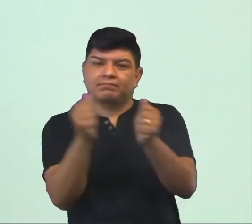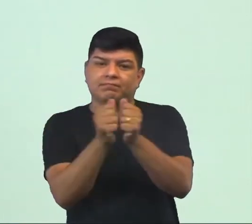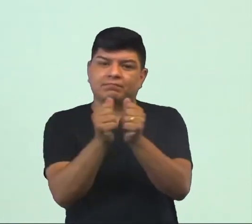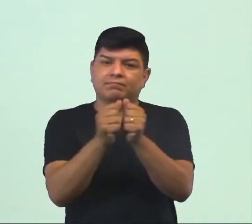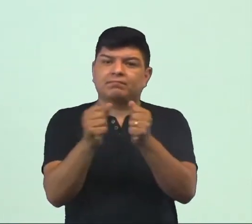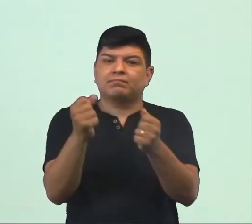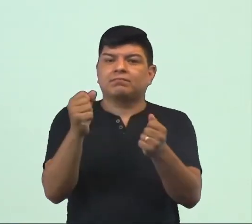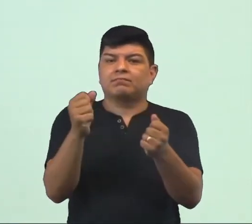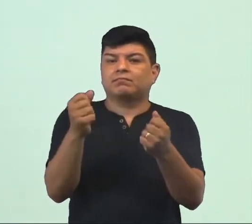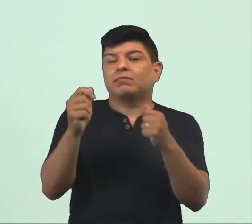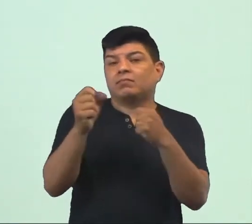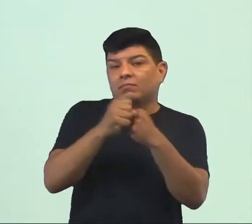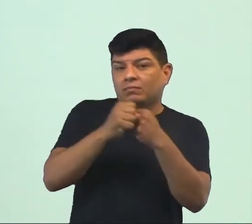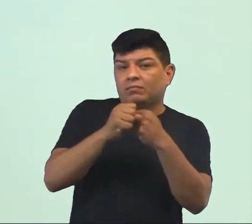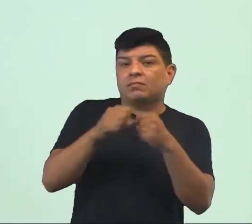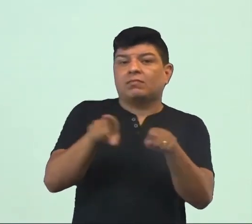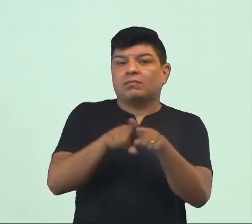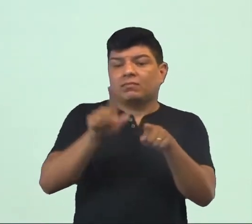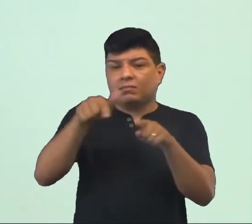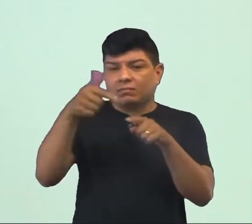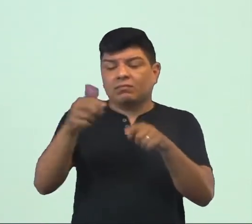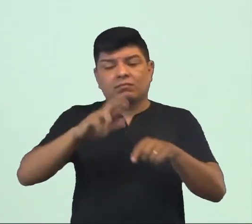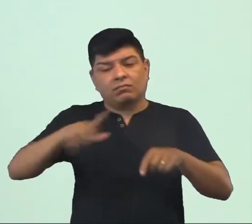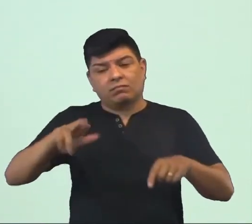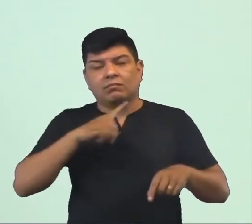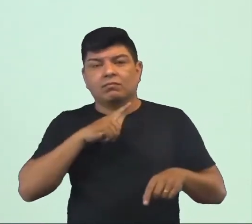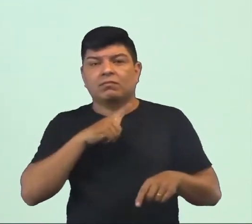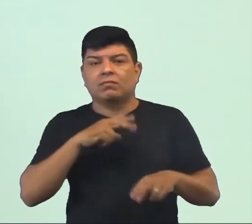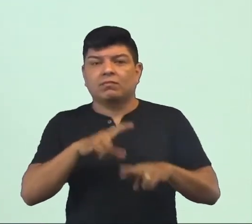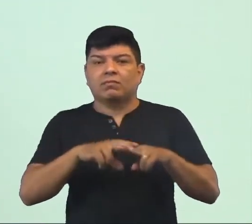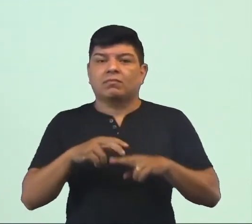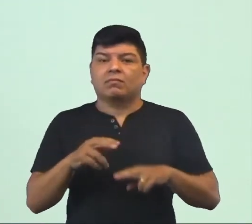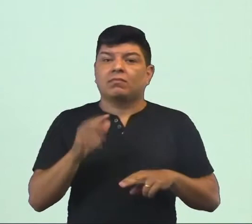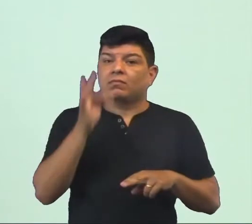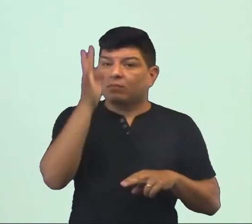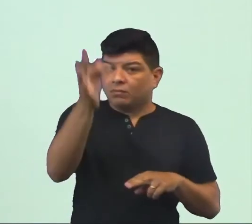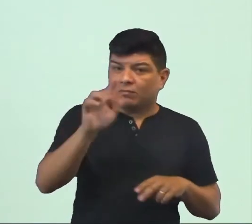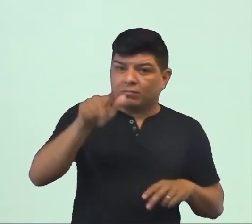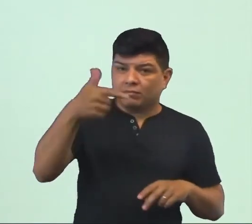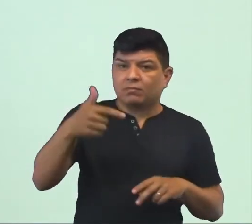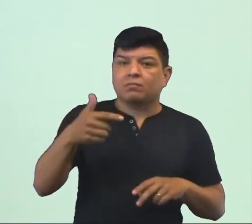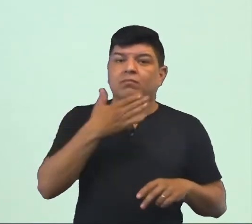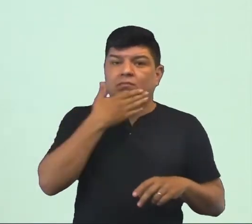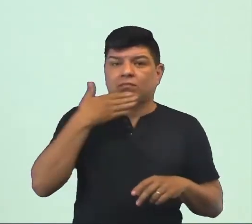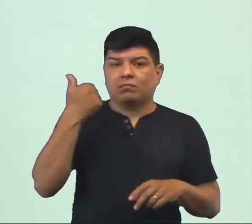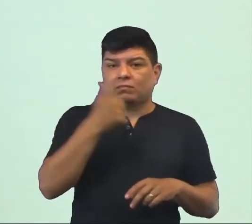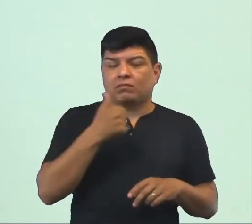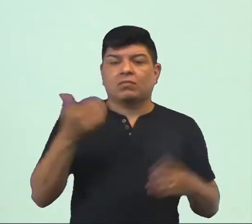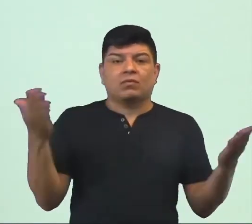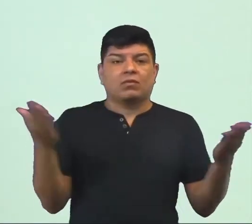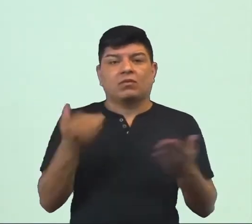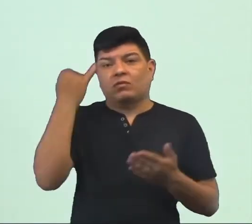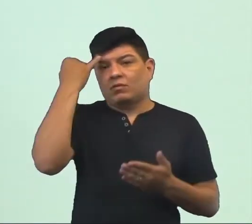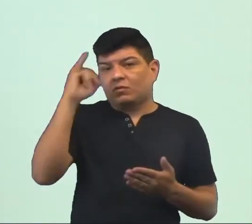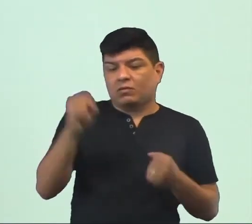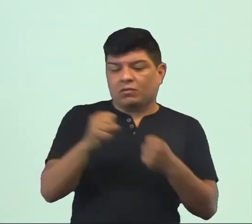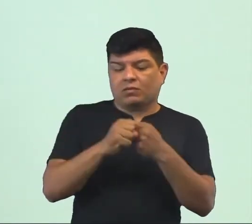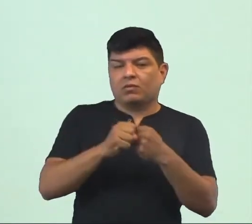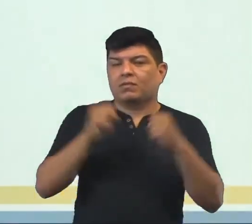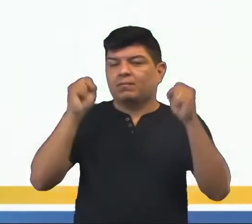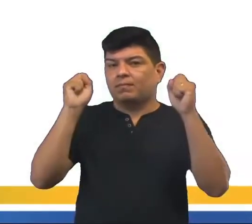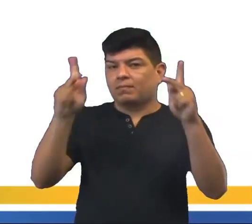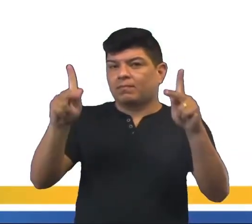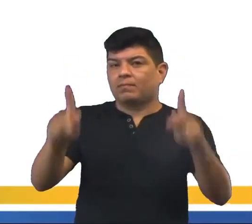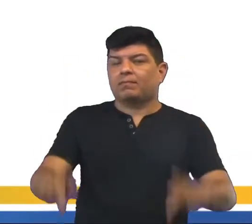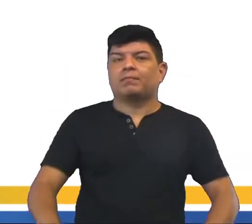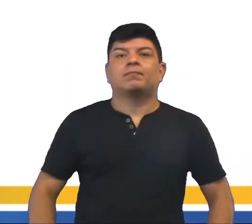substantivo, outra não acompanha. Tem toda essa questão. Mas mais para frente a gente vai se aprofundar nessa questão dos pronomes. Hoje a ideia são os substantivos, tá,